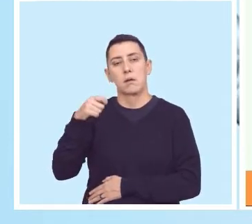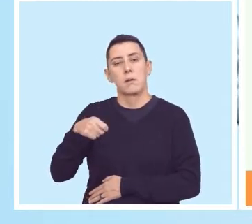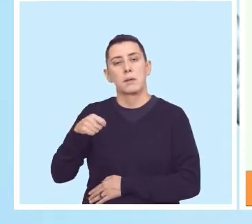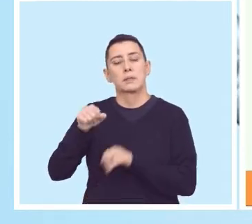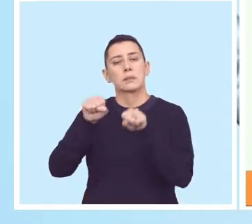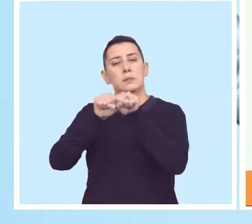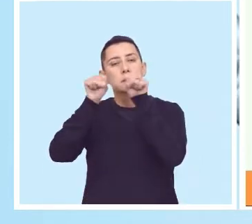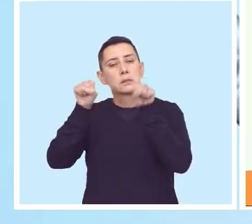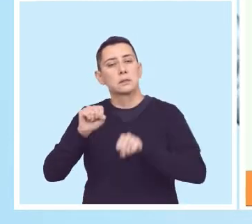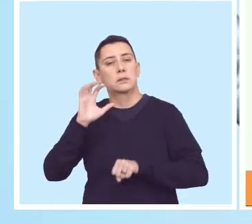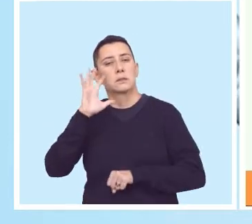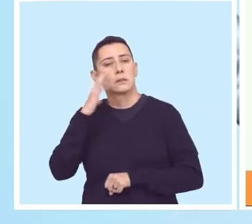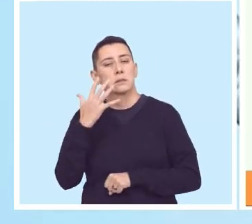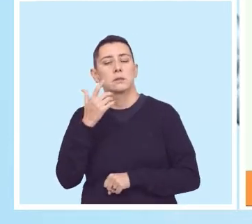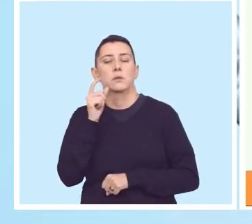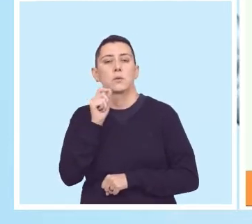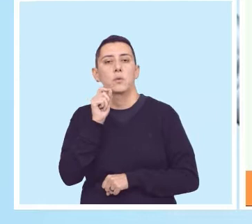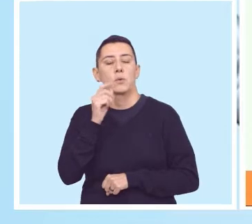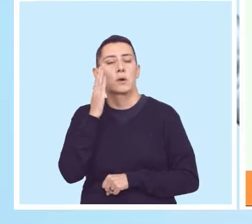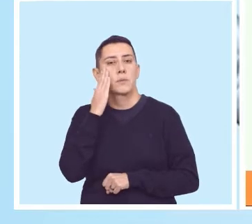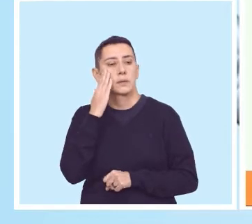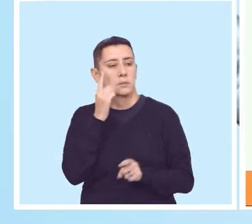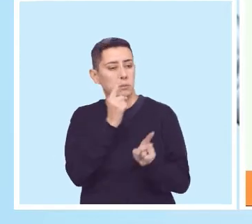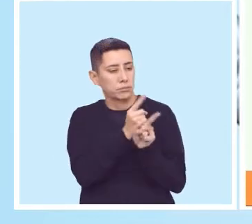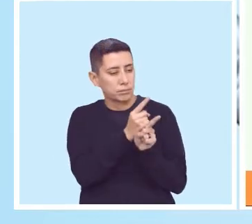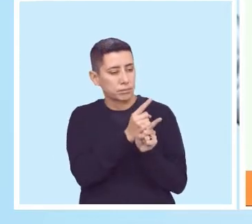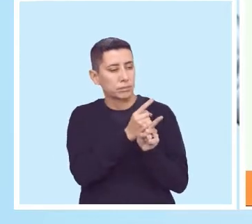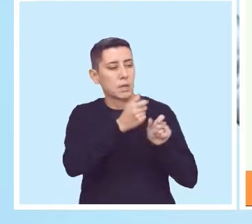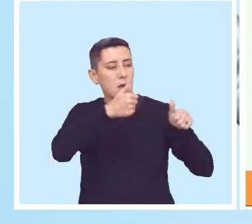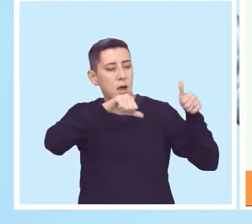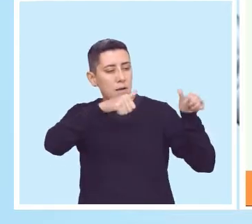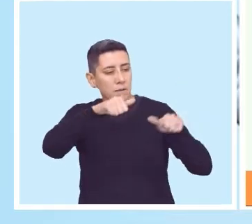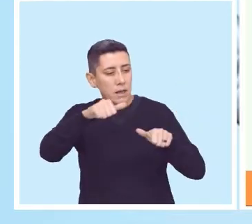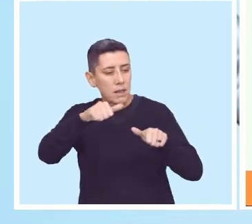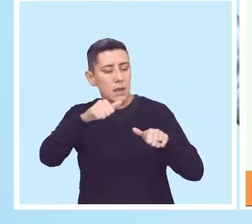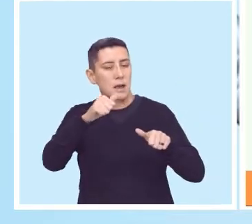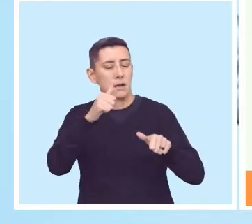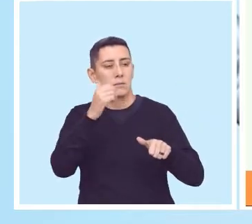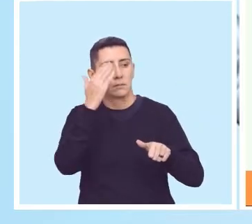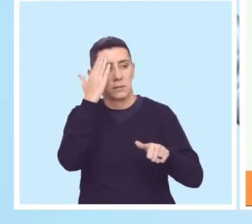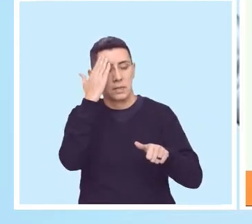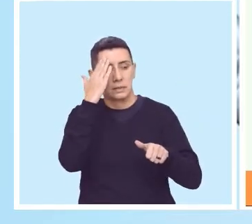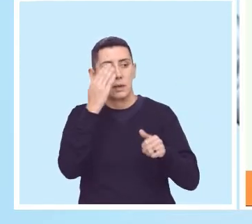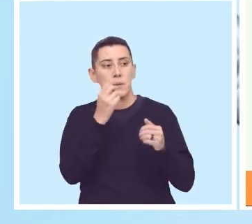voltada para detectar, avaliar, medir, mensurar